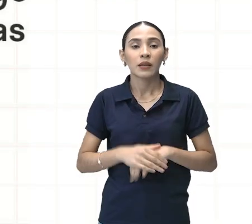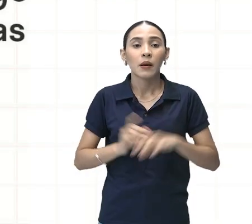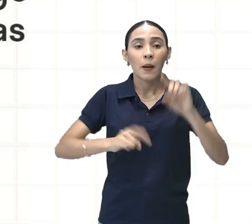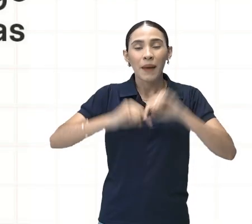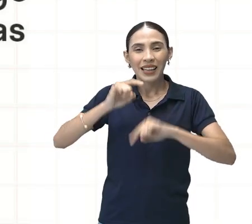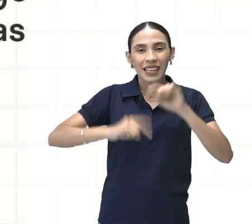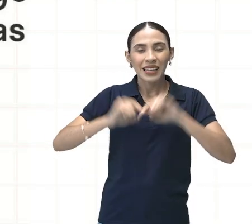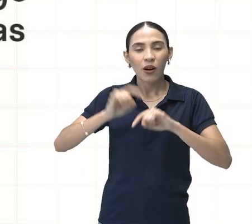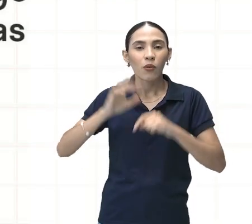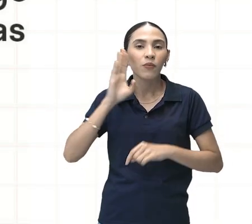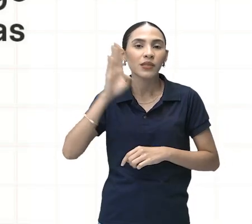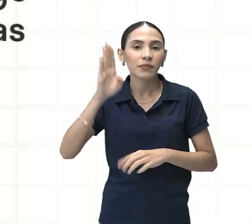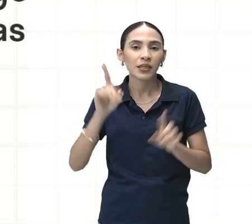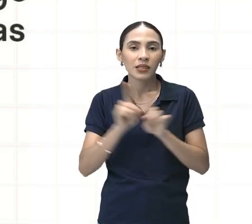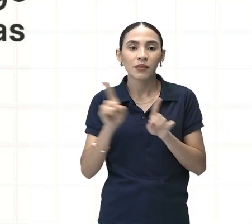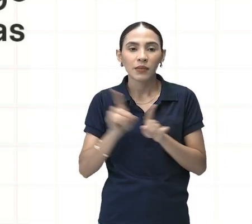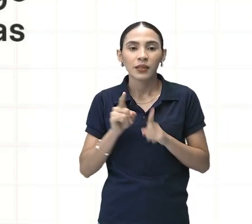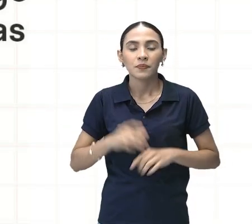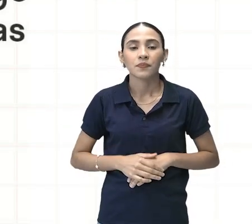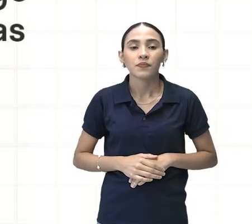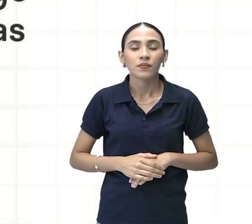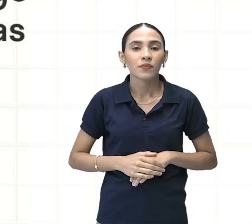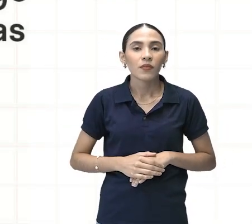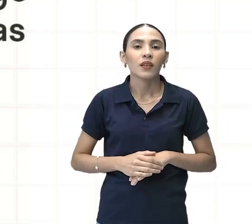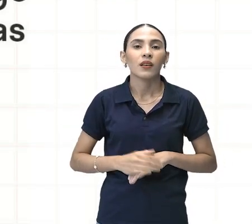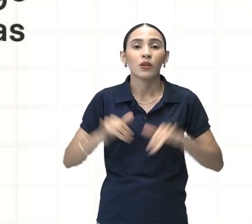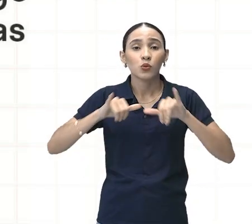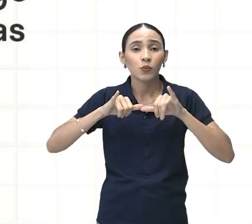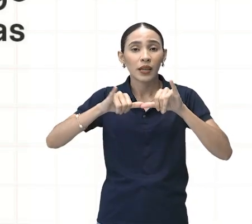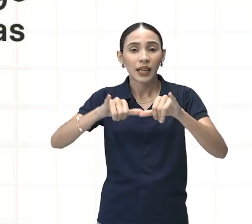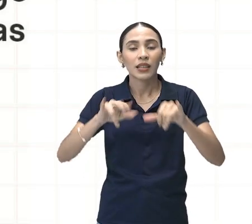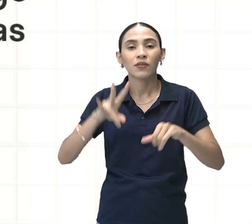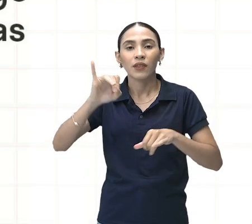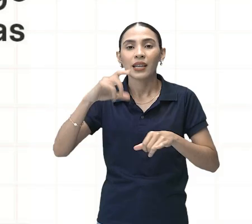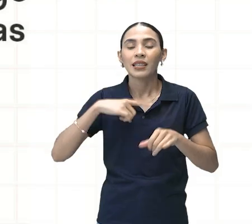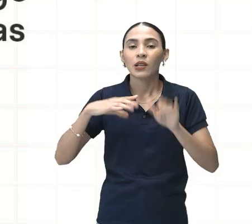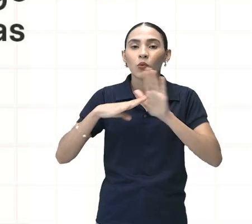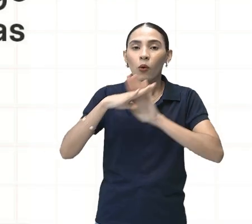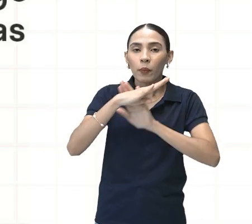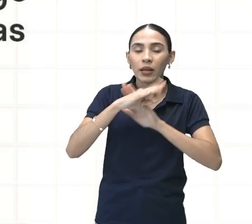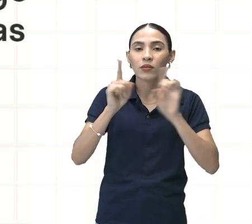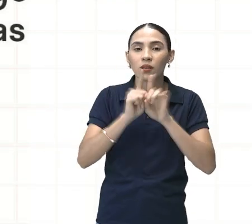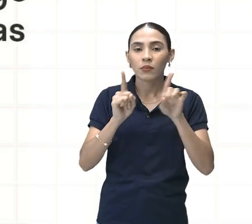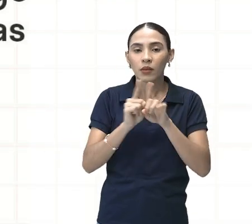mercadorias, principalmente em supermercados, elas vão ter um aumento